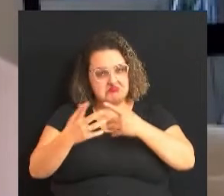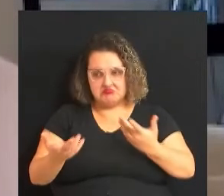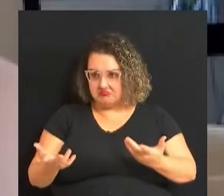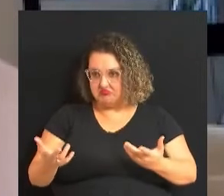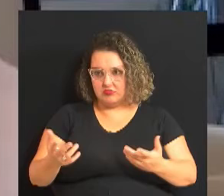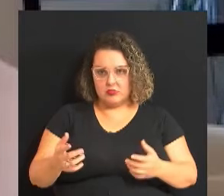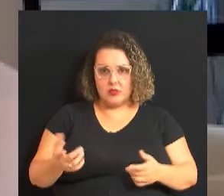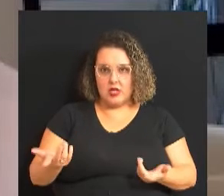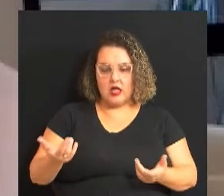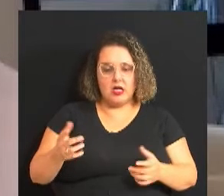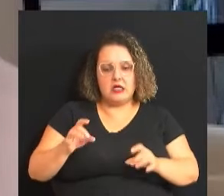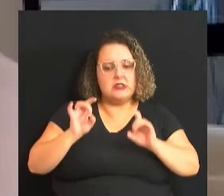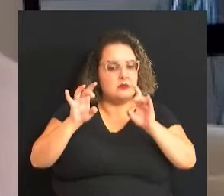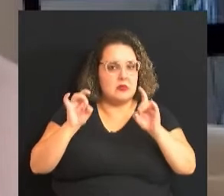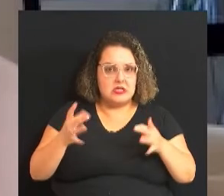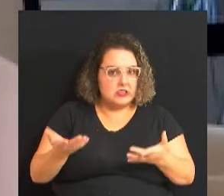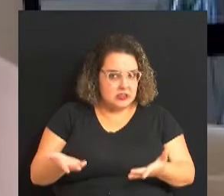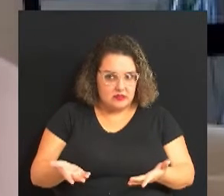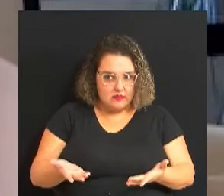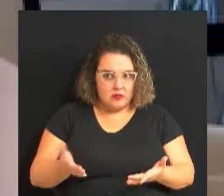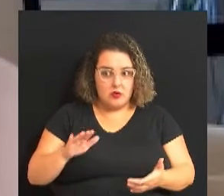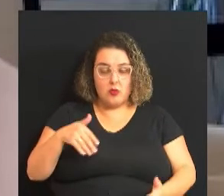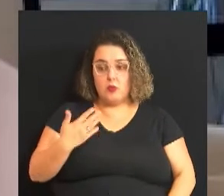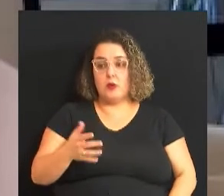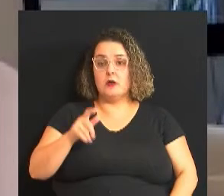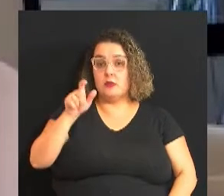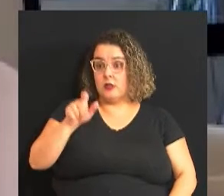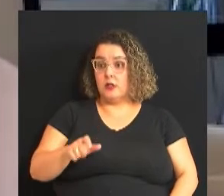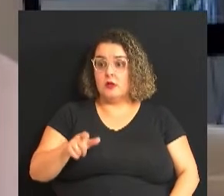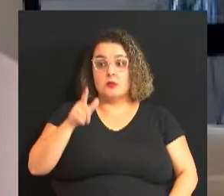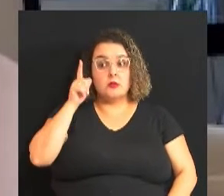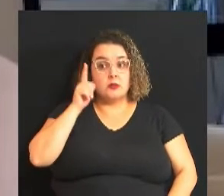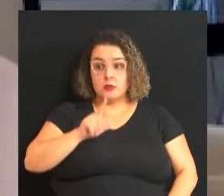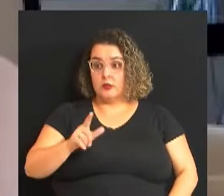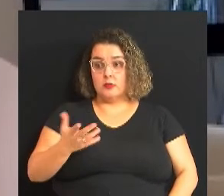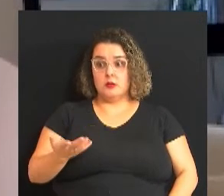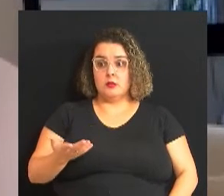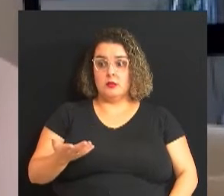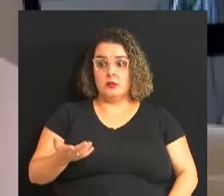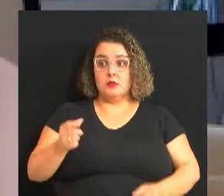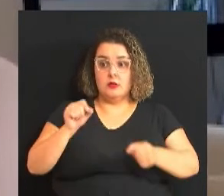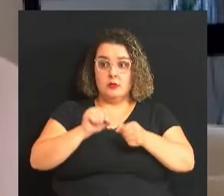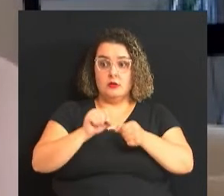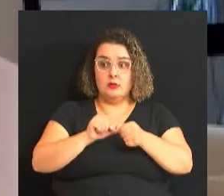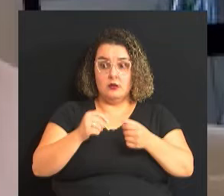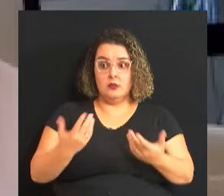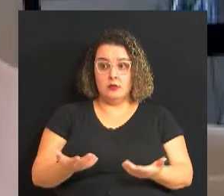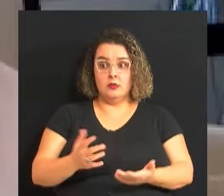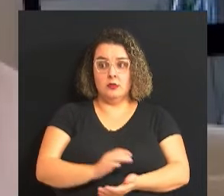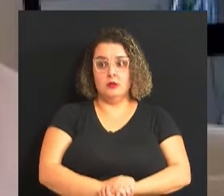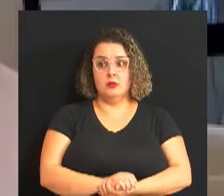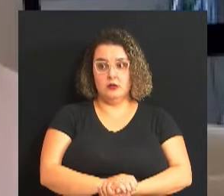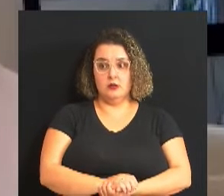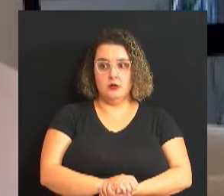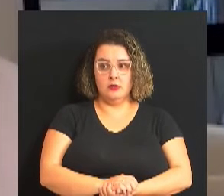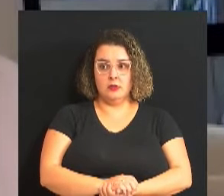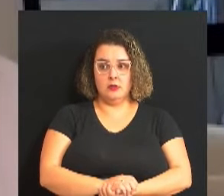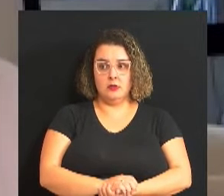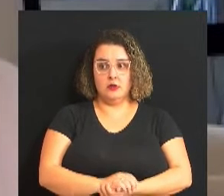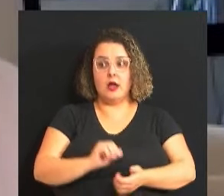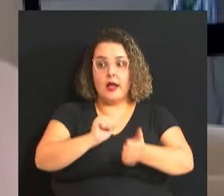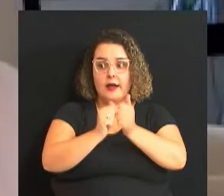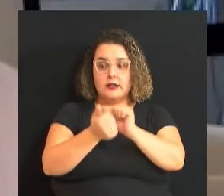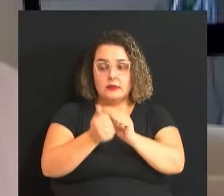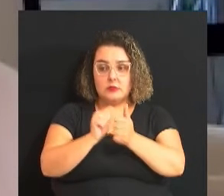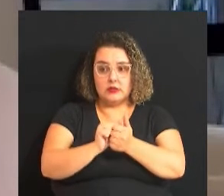clínicos específicos, que é quando você não consegue fazer a reconstrução